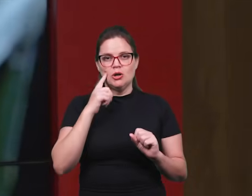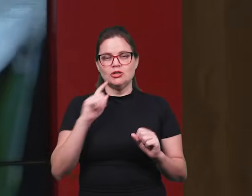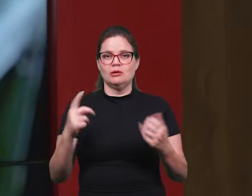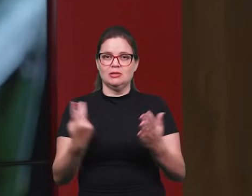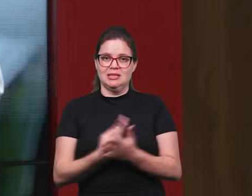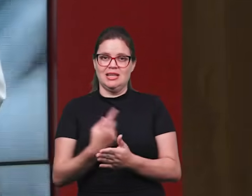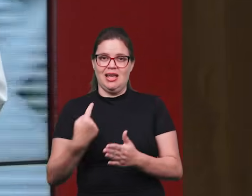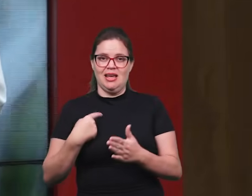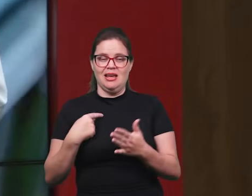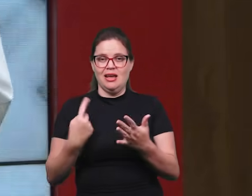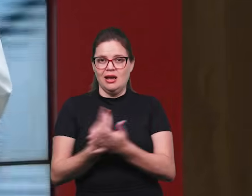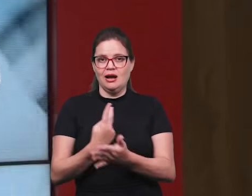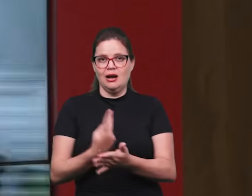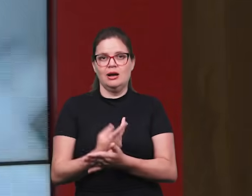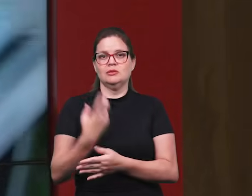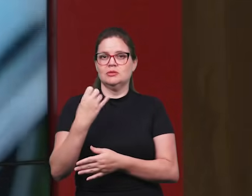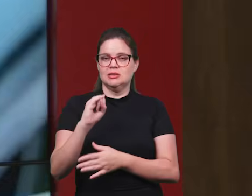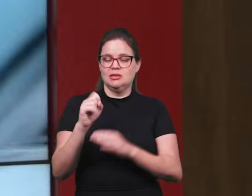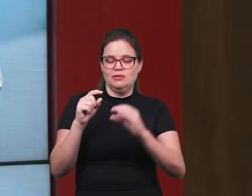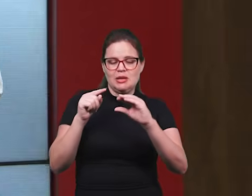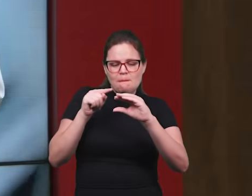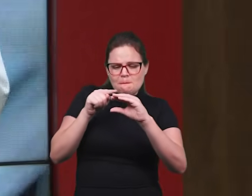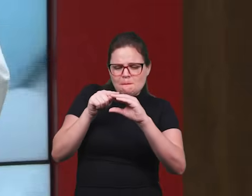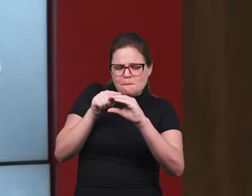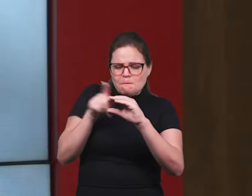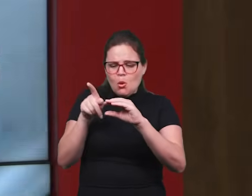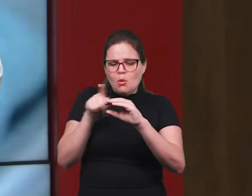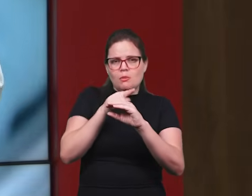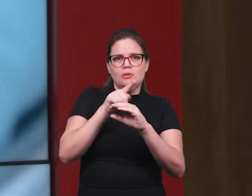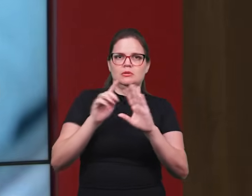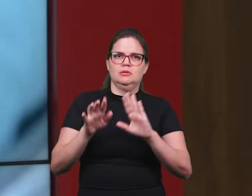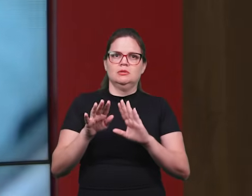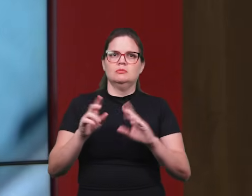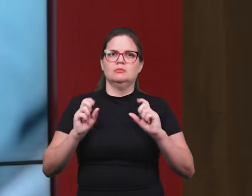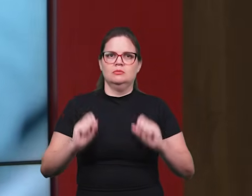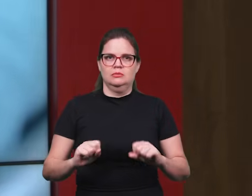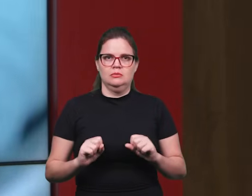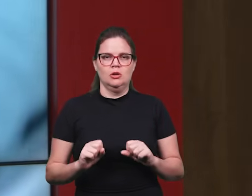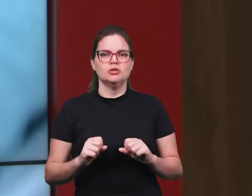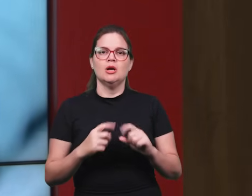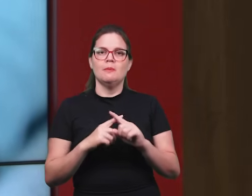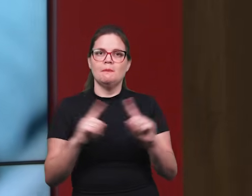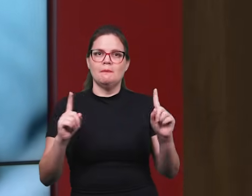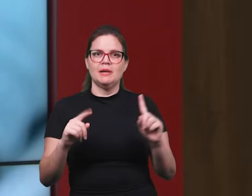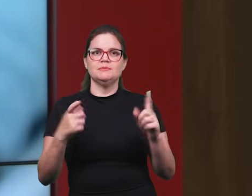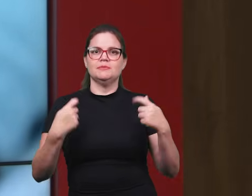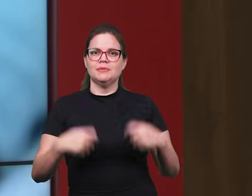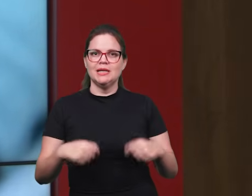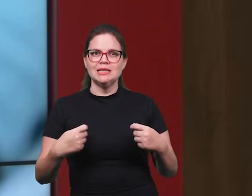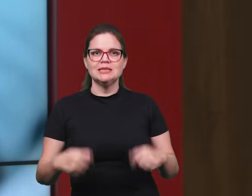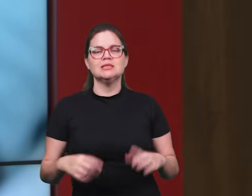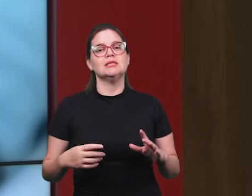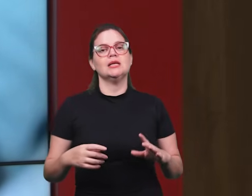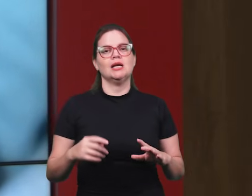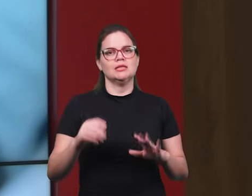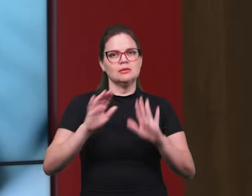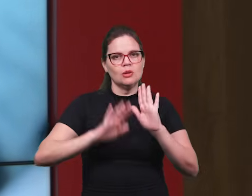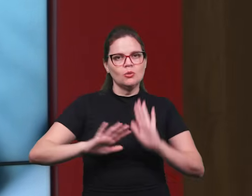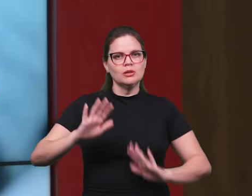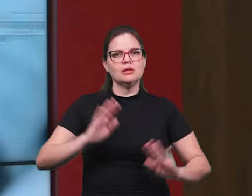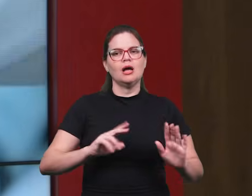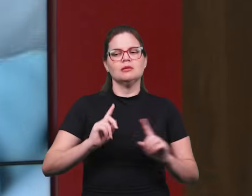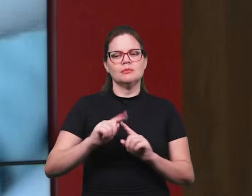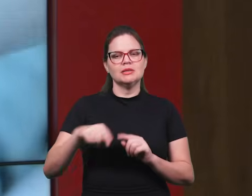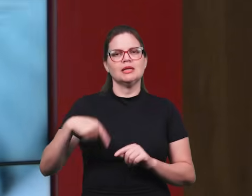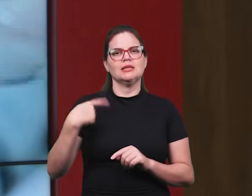peridural. A dura, você pode ter a cefaleia, que é uma intercorrência, que pode resolver tranquilamente com repouso, hidratação e